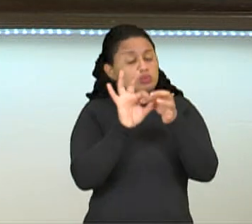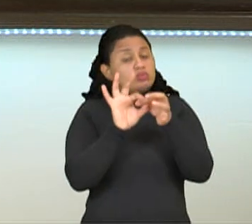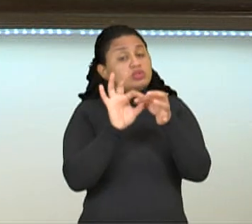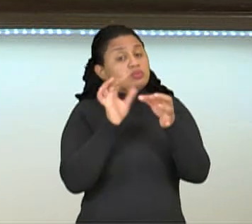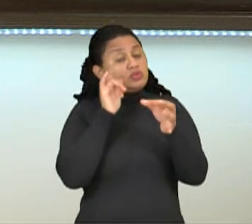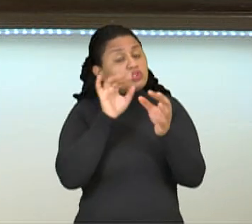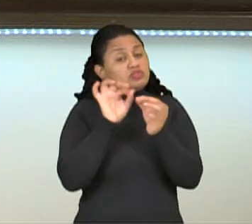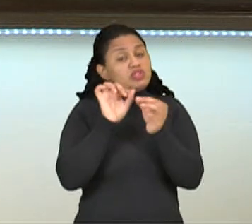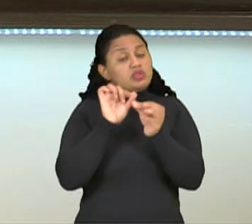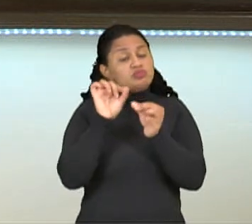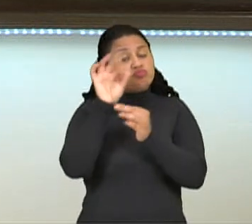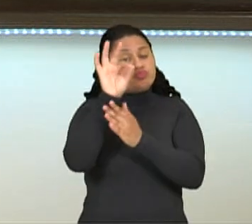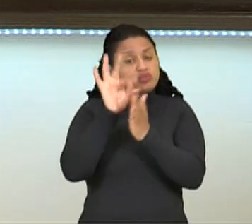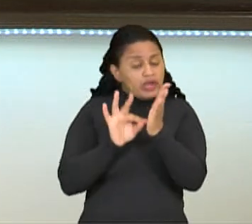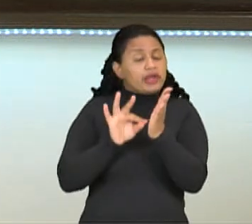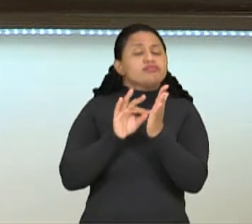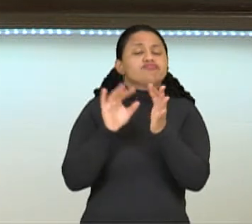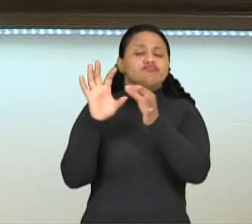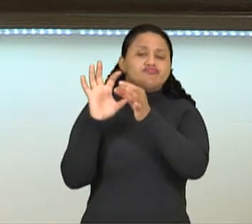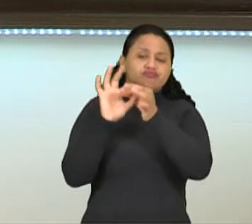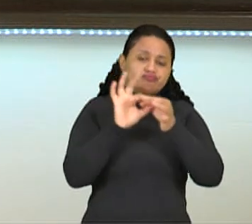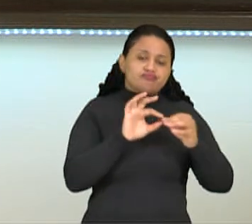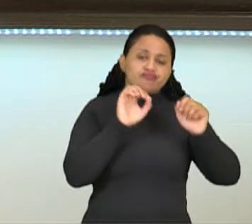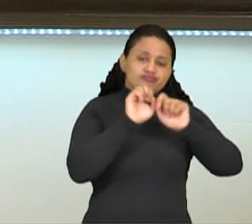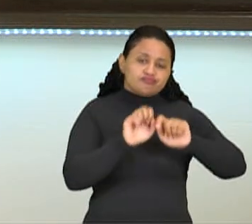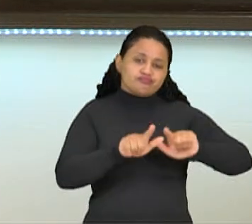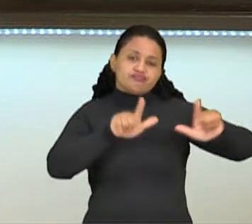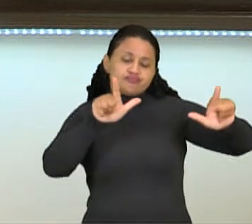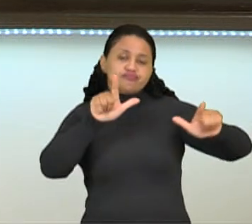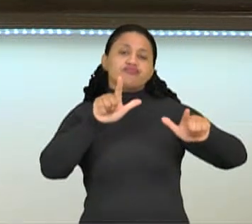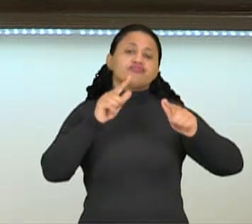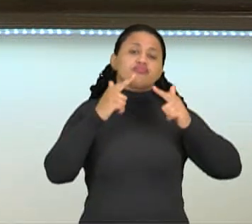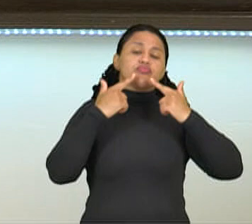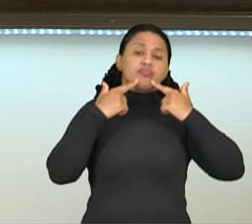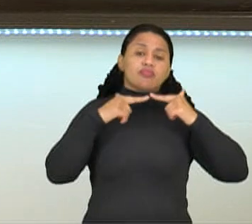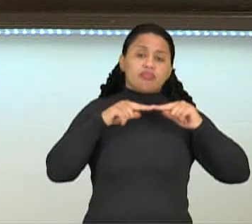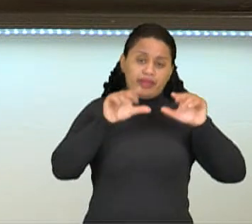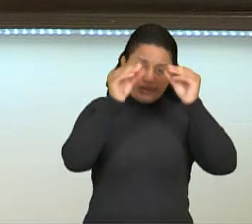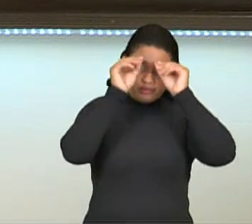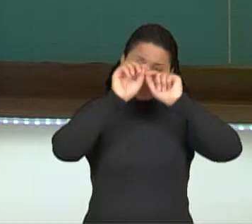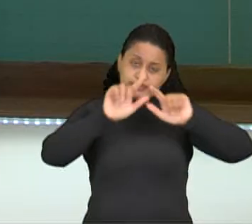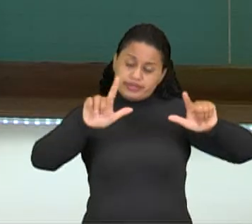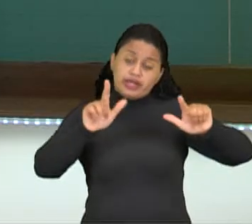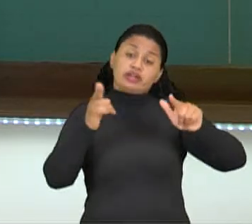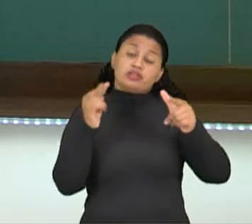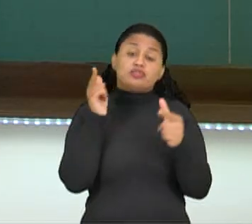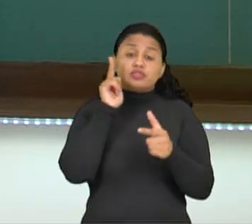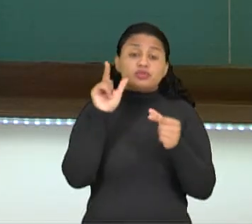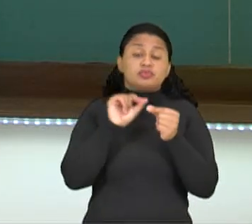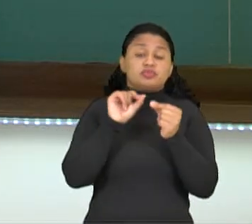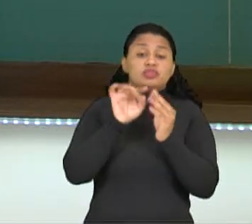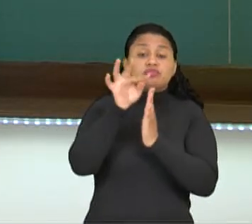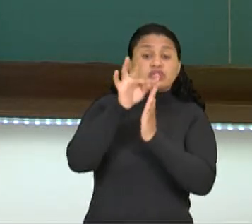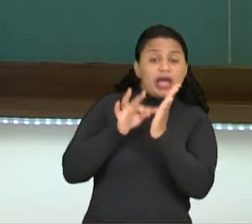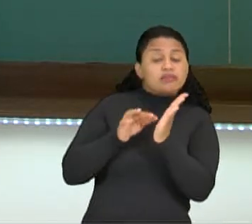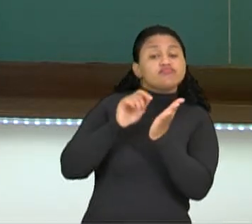fazer um texto coeso, claro, né? E assim a gente vai trabalhando a nossa produção de texto.